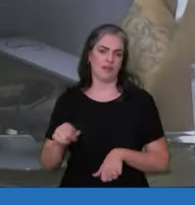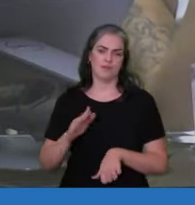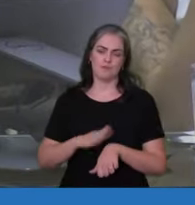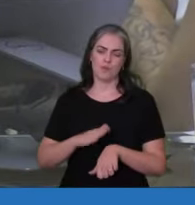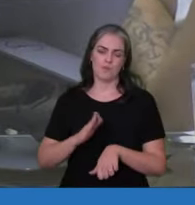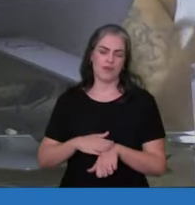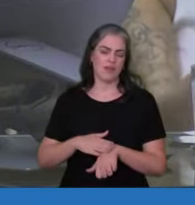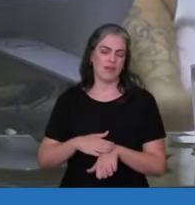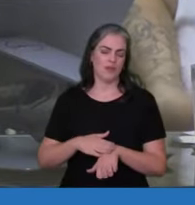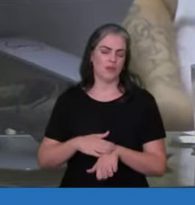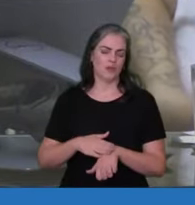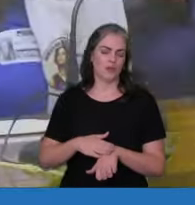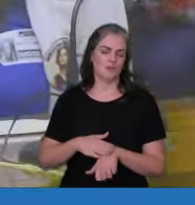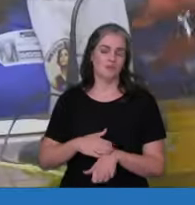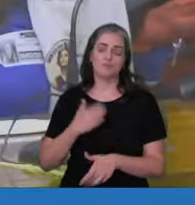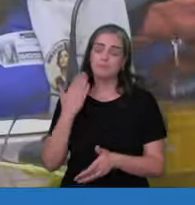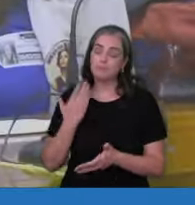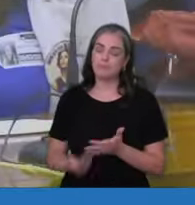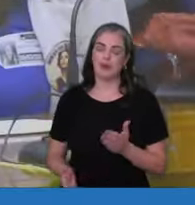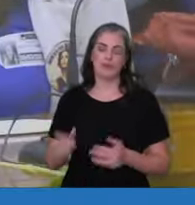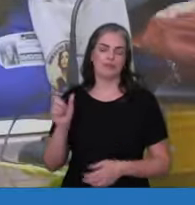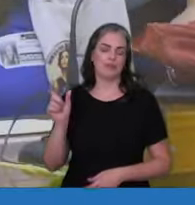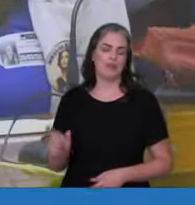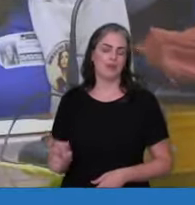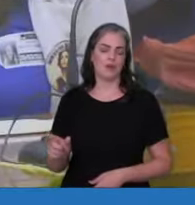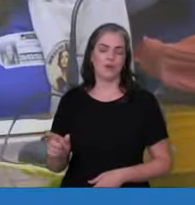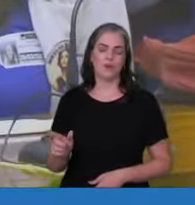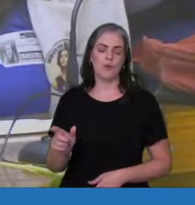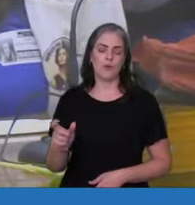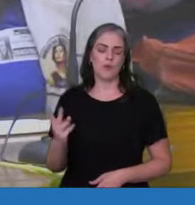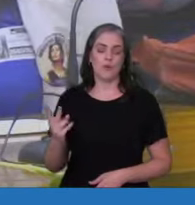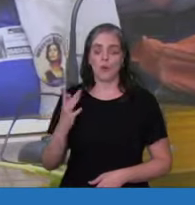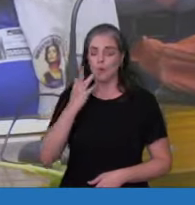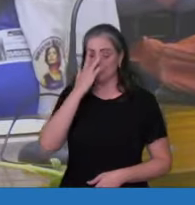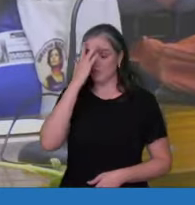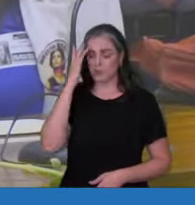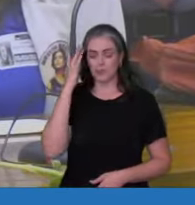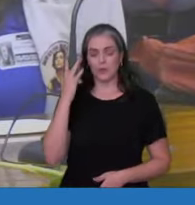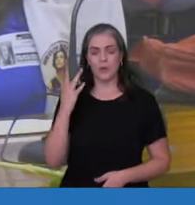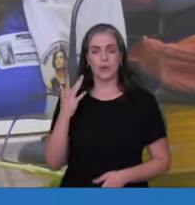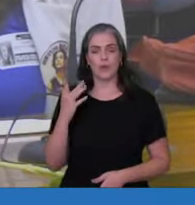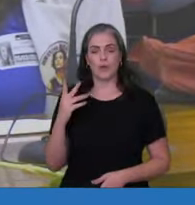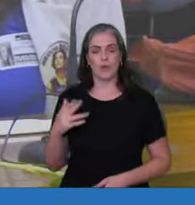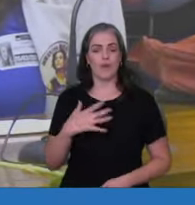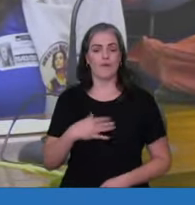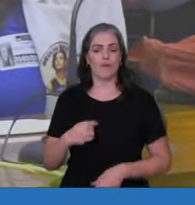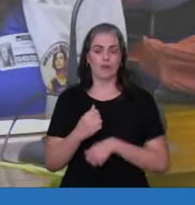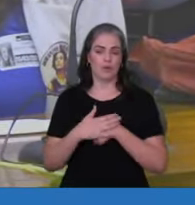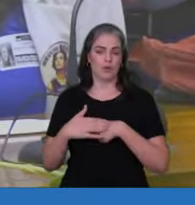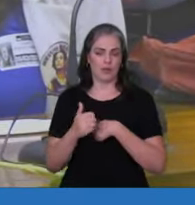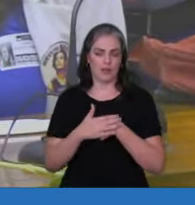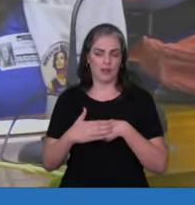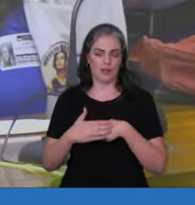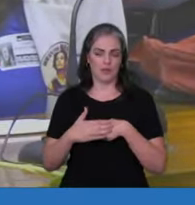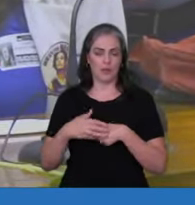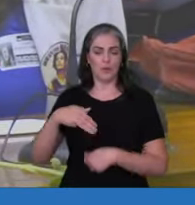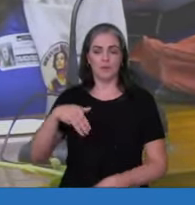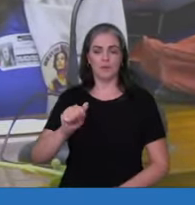a vida de seus filhos e filhas queridas. Marielle,